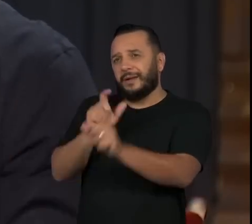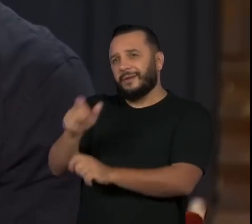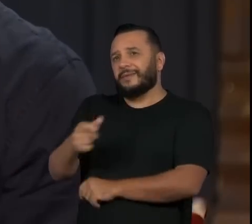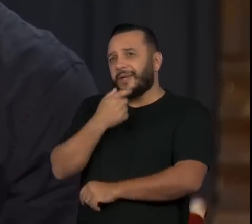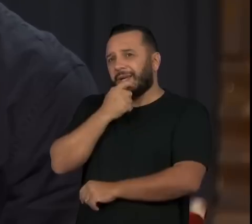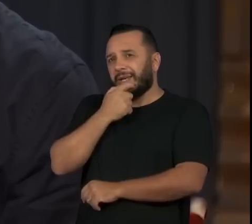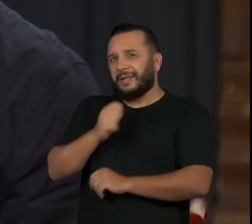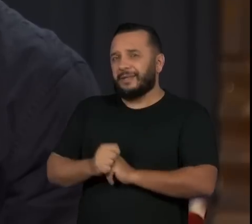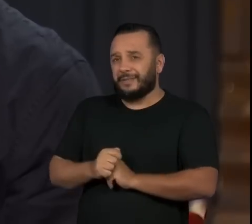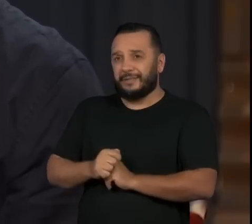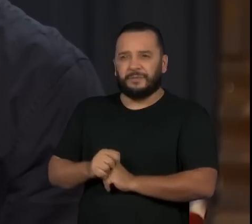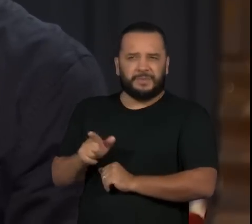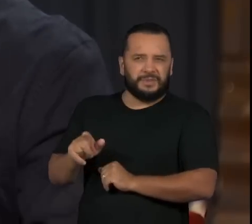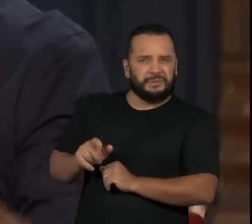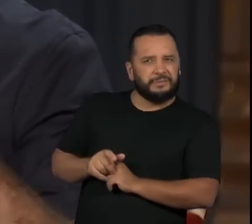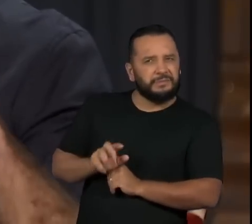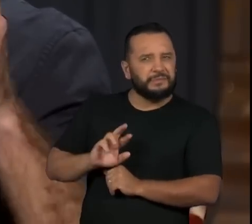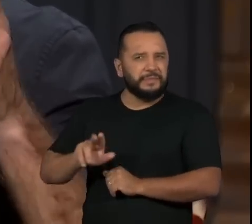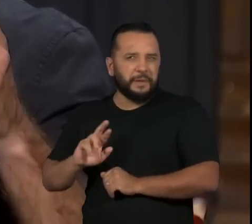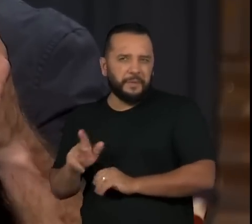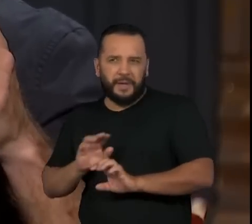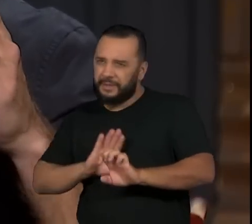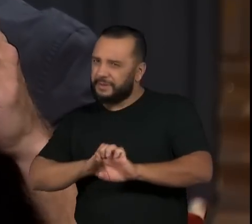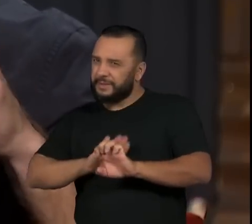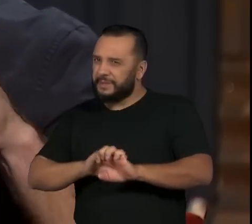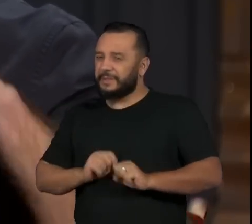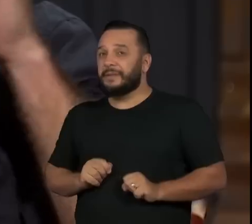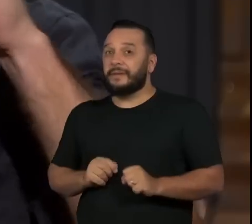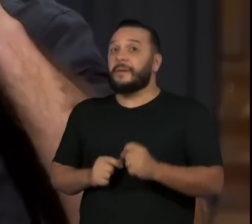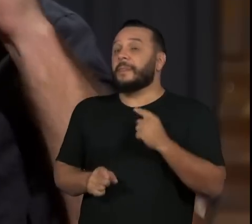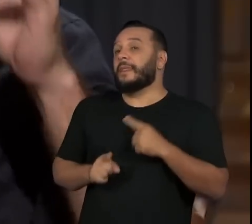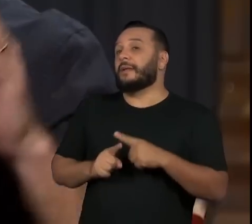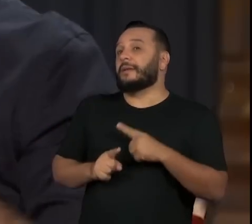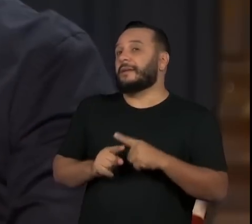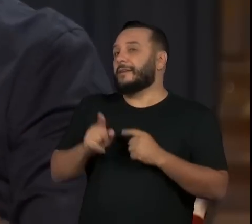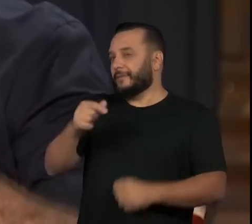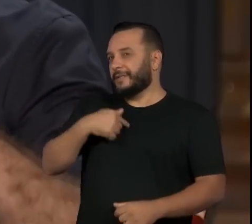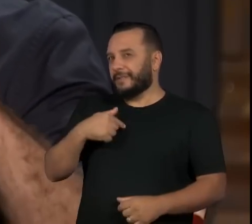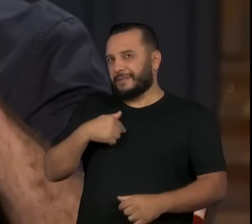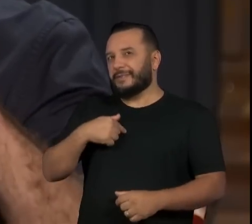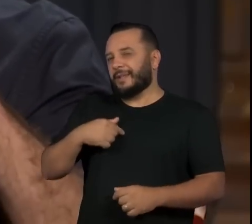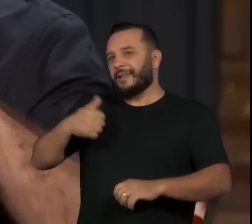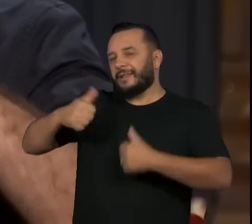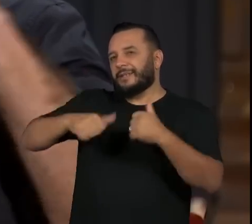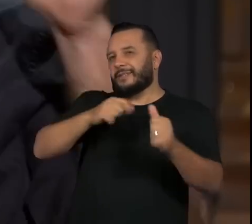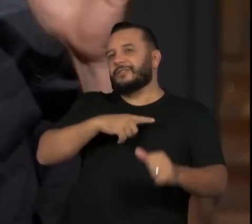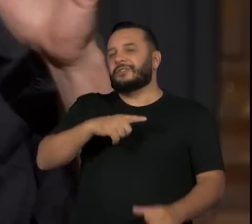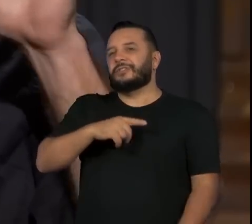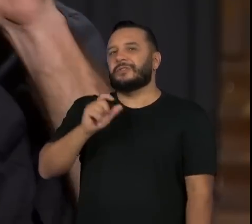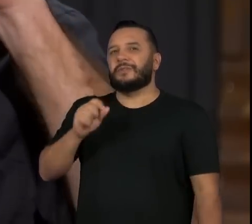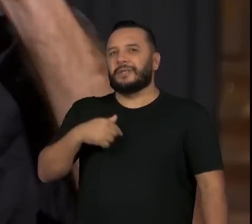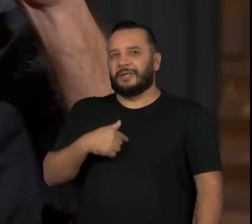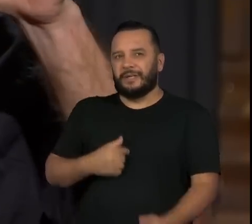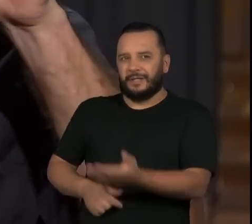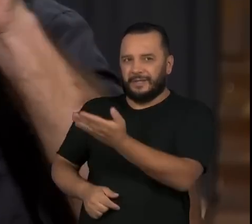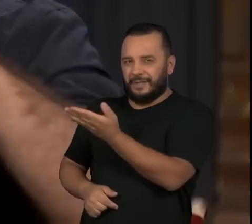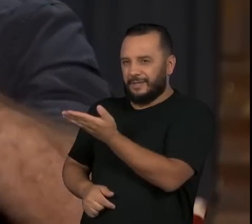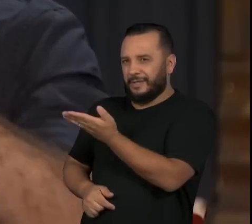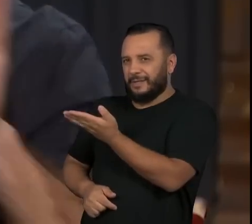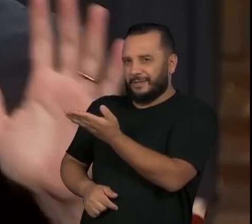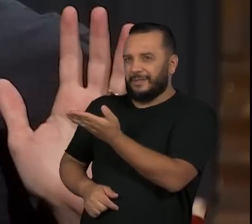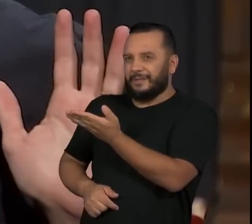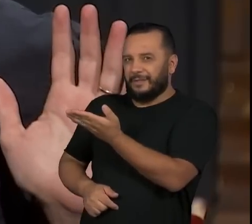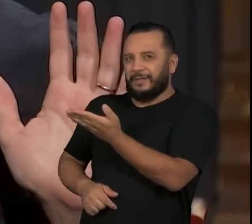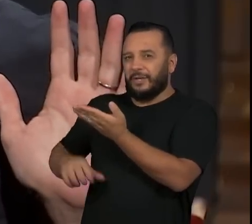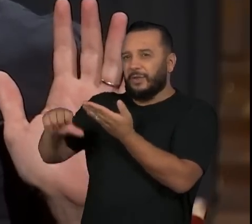é tão esquerda. Sei. Porque você está analisando, né? Se não me engano era o Schopenhauer que falava isso, que 90% do que a gente